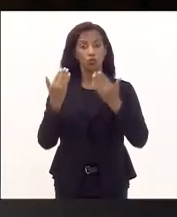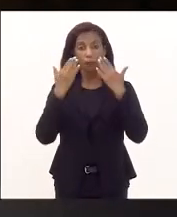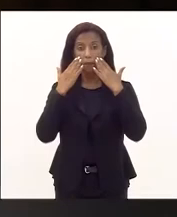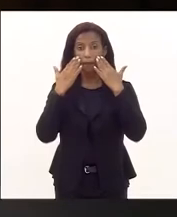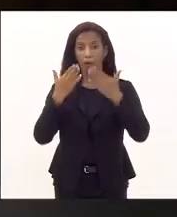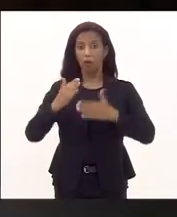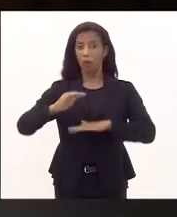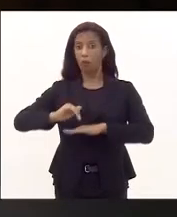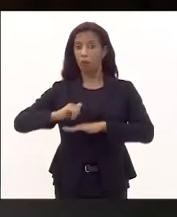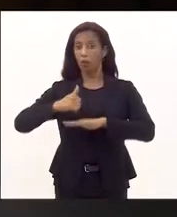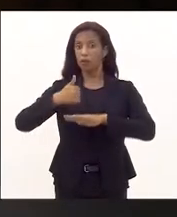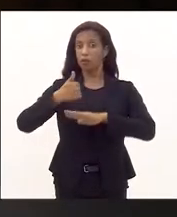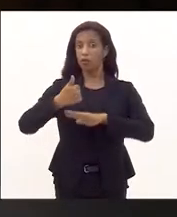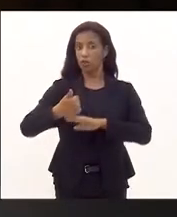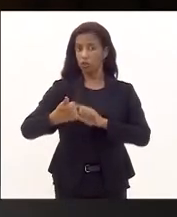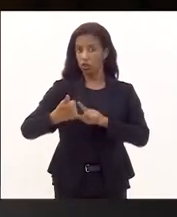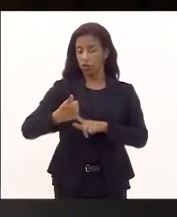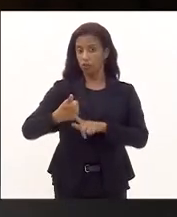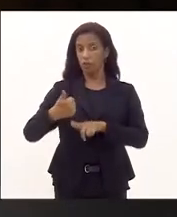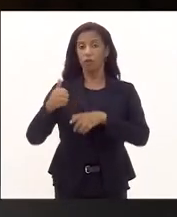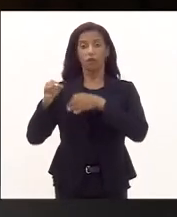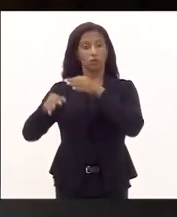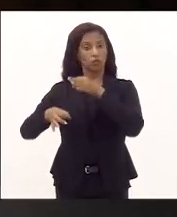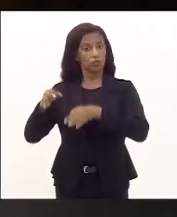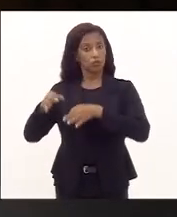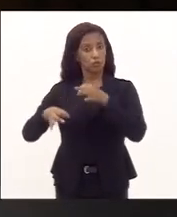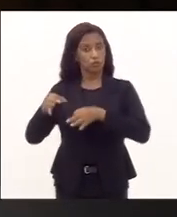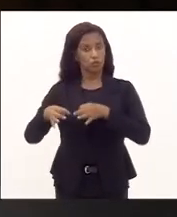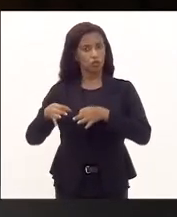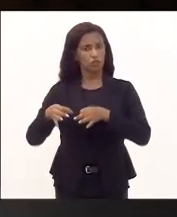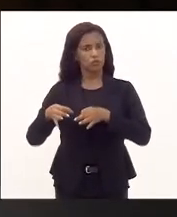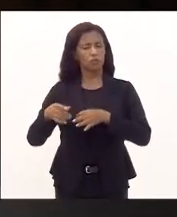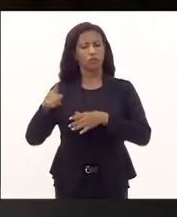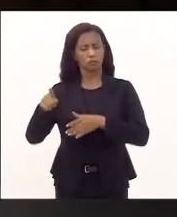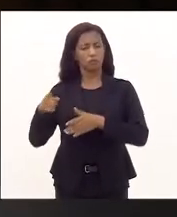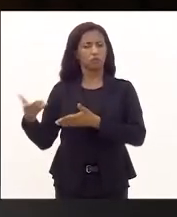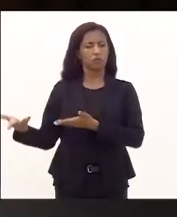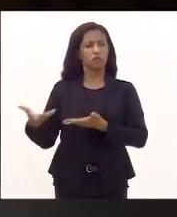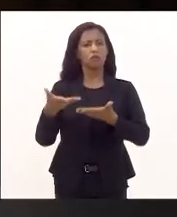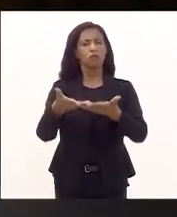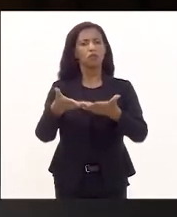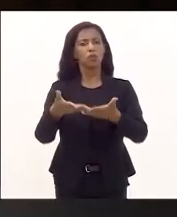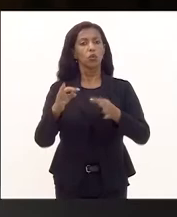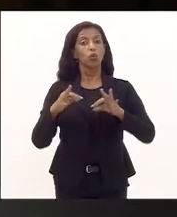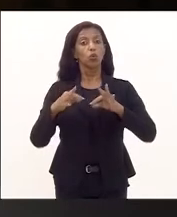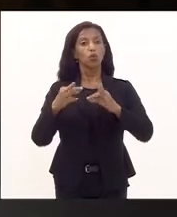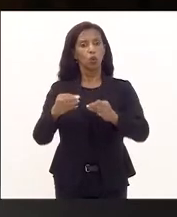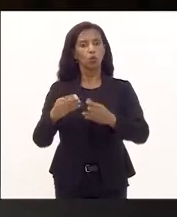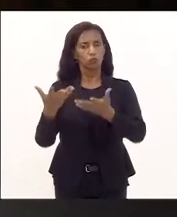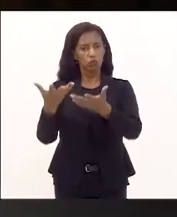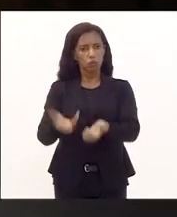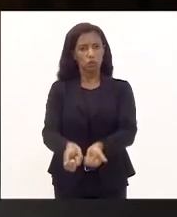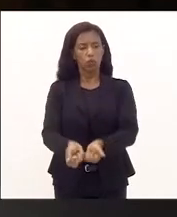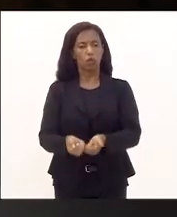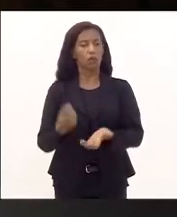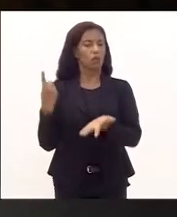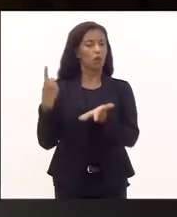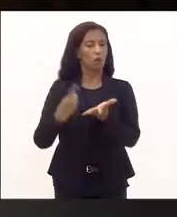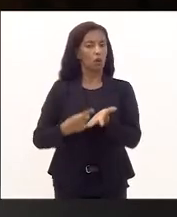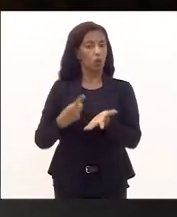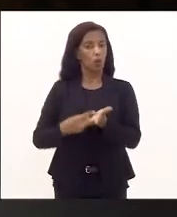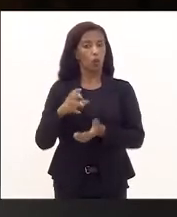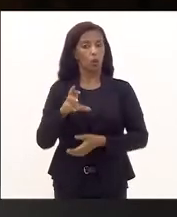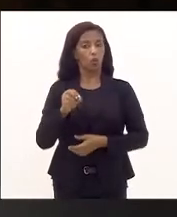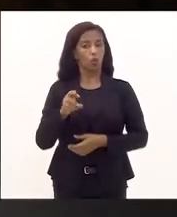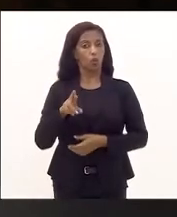manifestação positiva da justiça serão contemplados. Todos. Tem um acordo do coronel